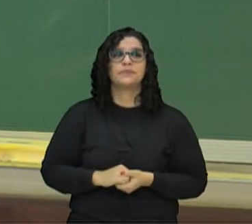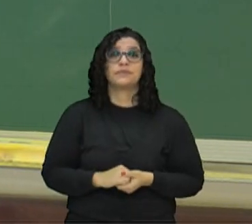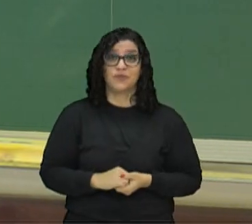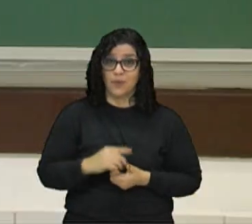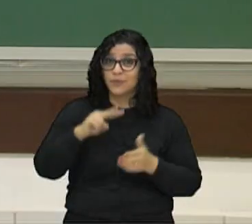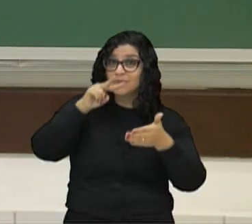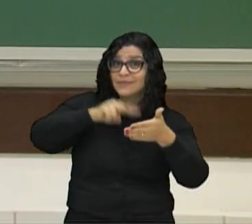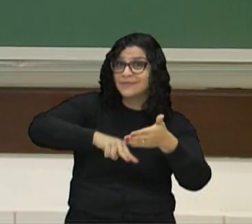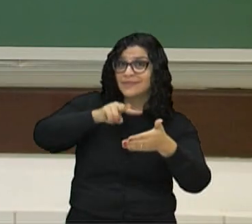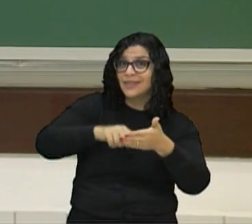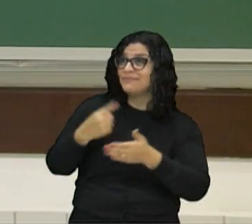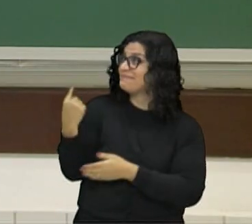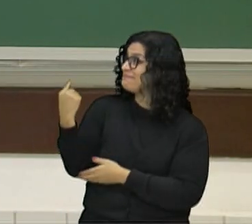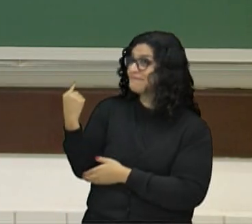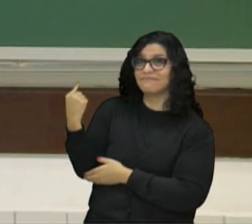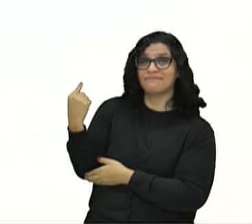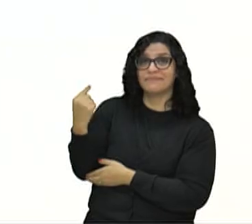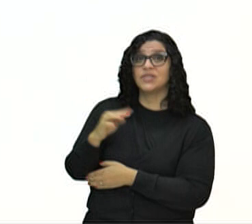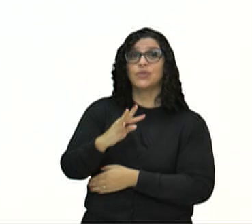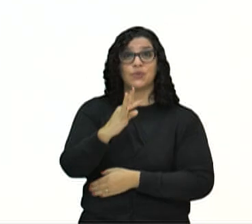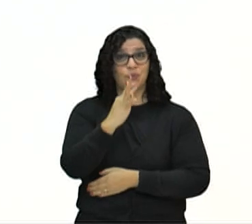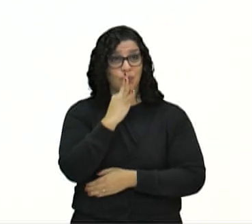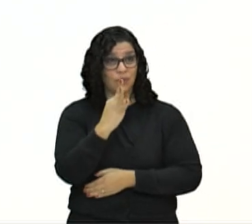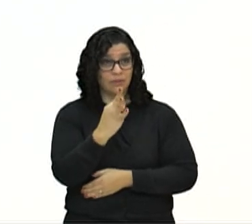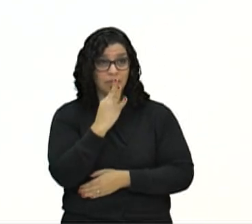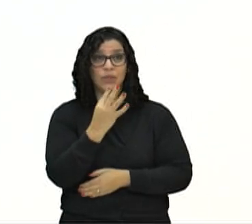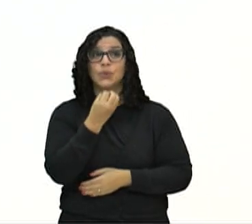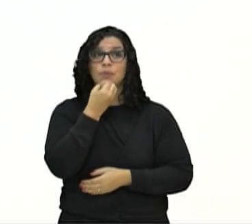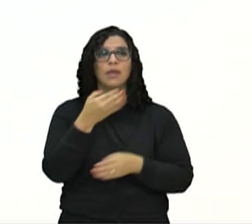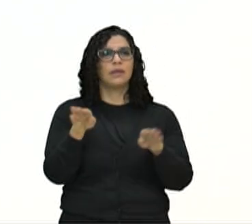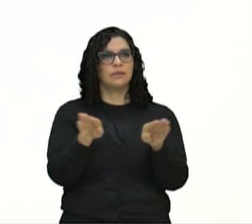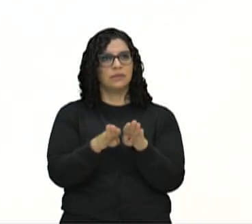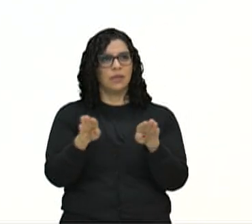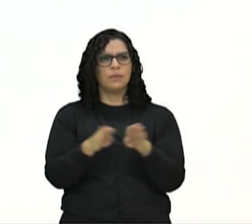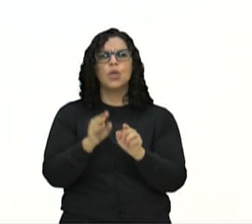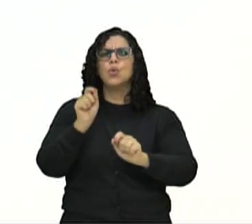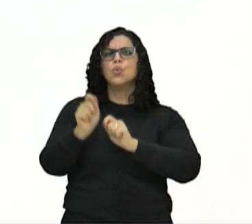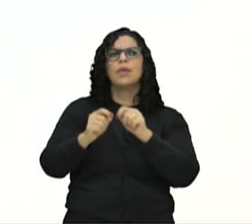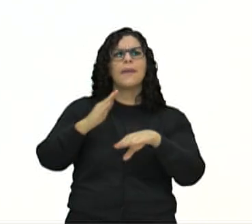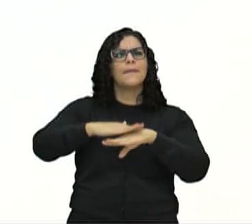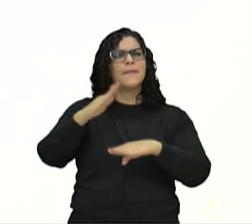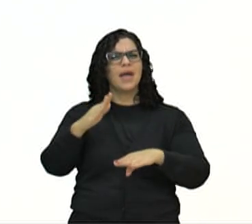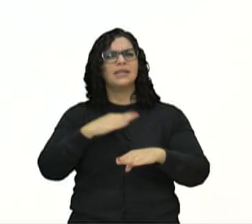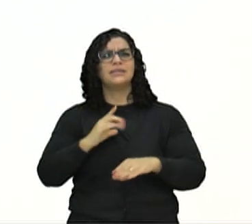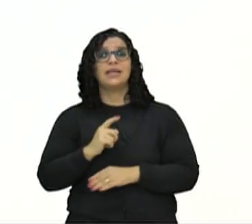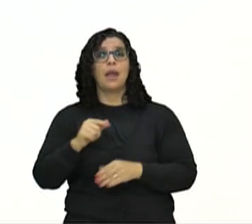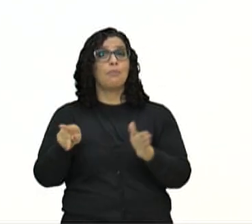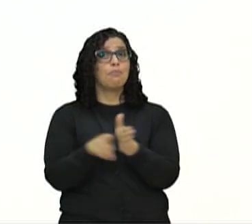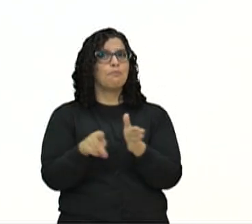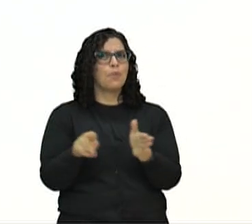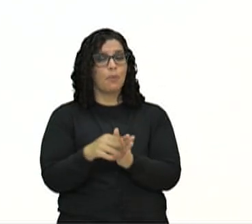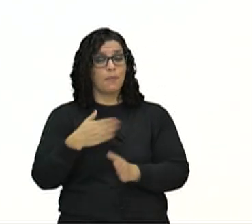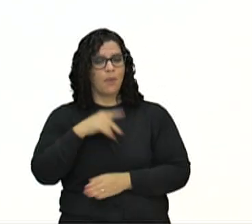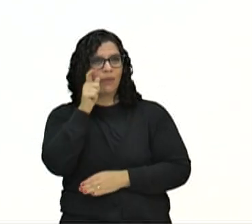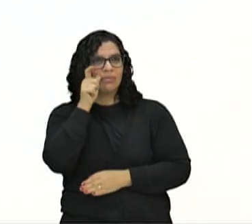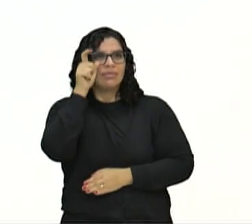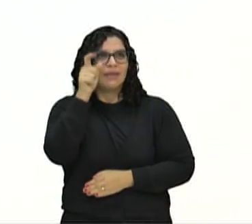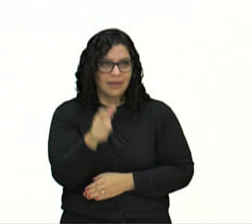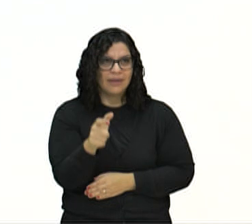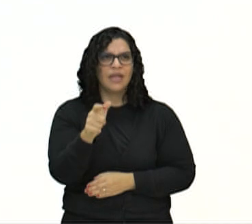Vamos ler? Conhecendo muito bem o que mais conveniente era aos meus